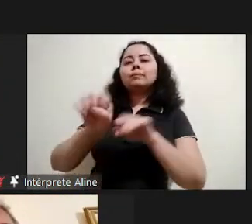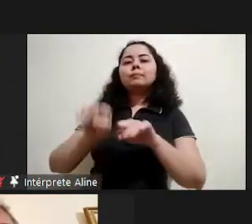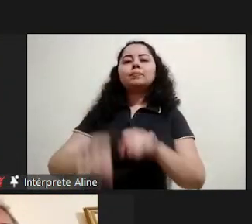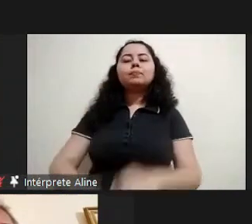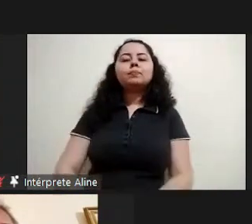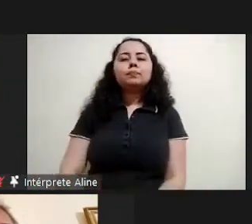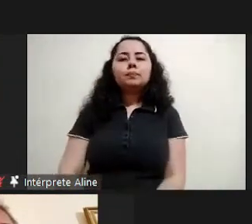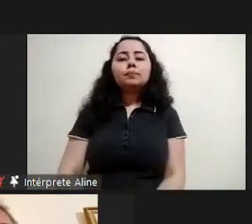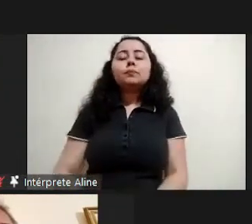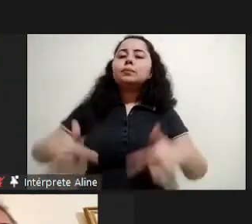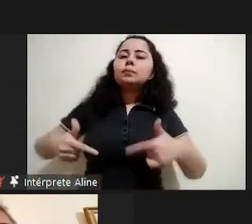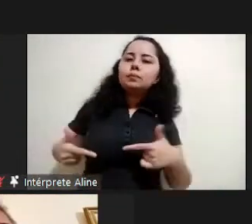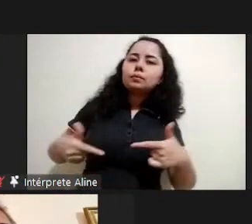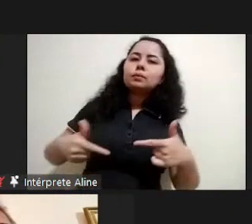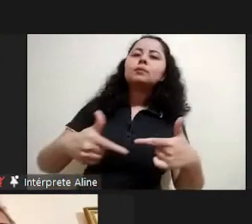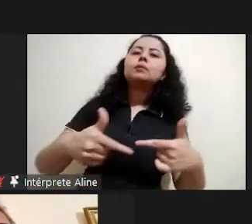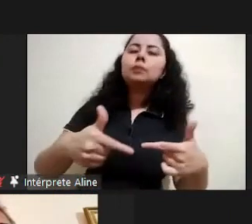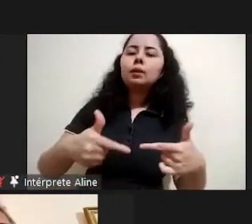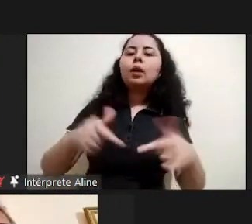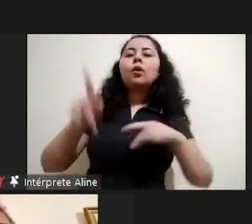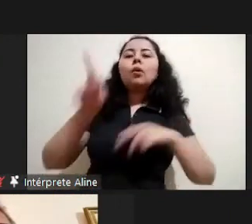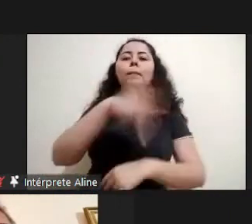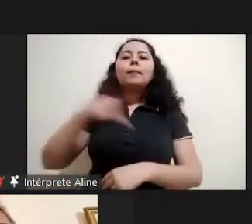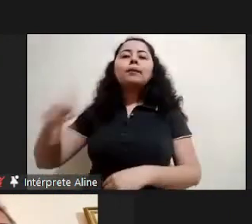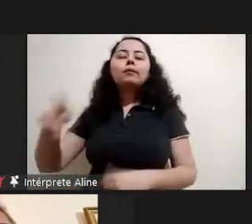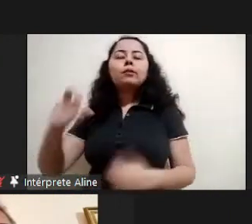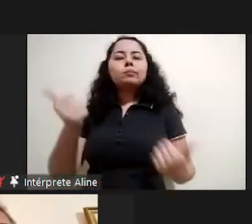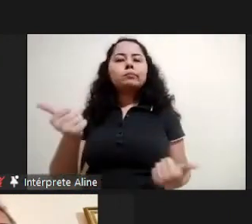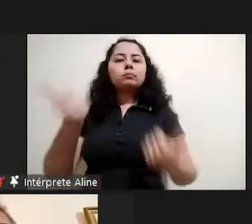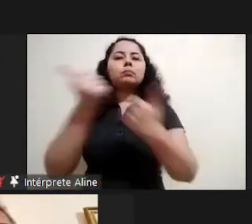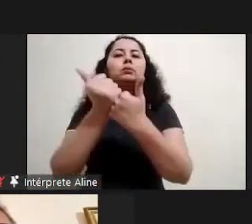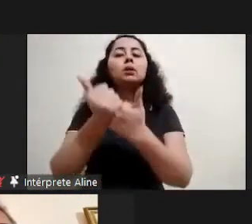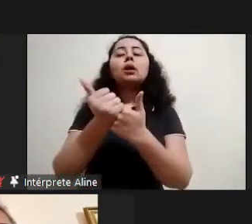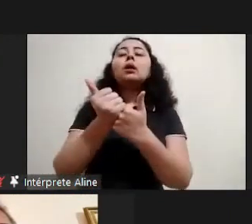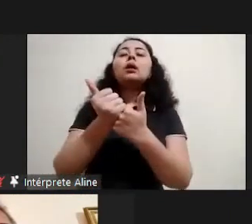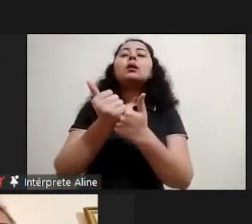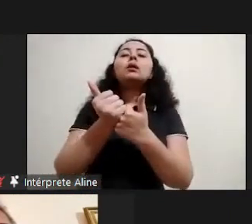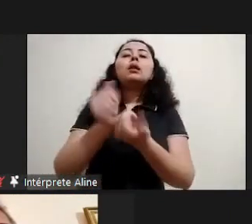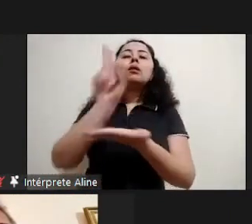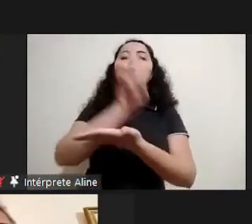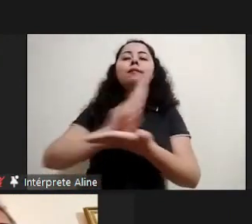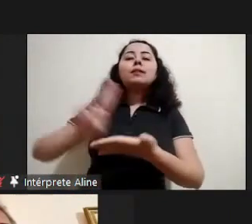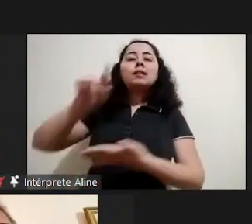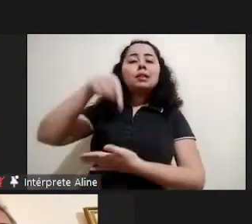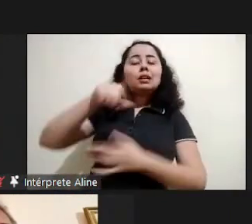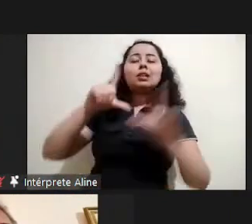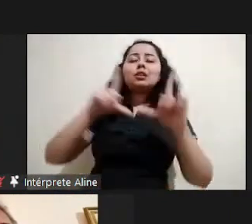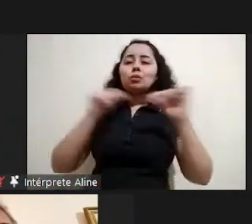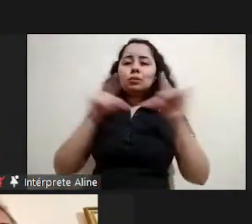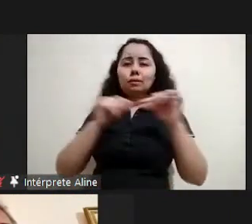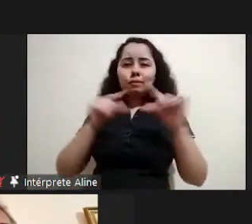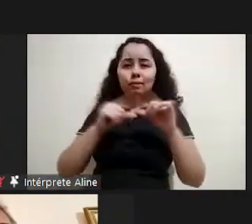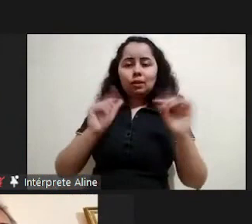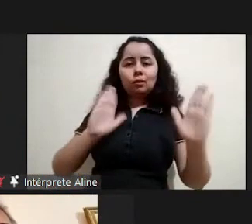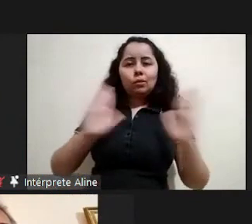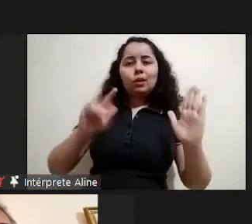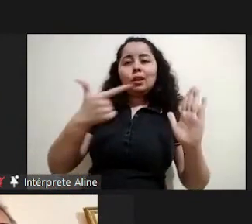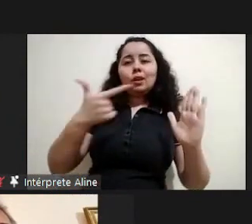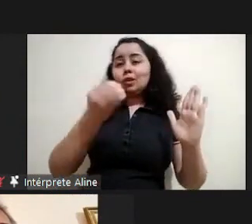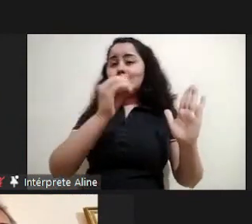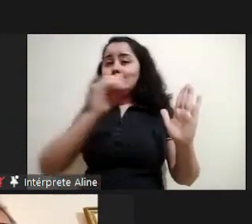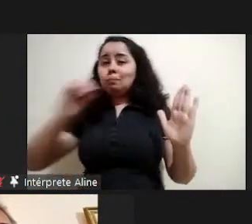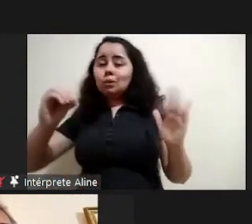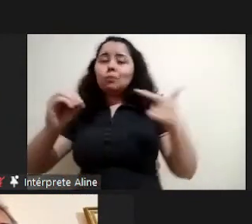Exerceu atividades como docente adjunto da Universidade Federal de Juiz de Fora entre 2000 e 2018,